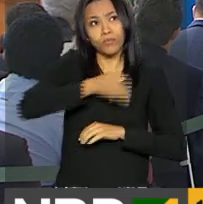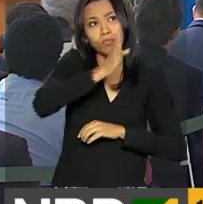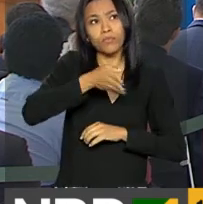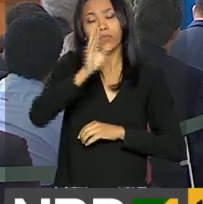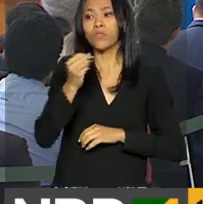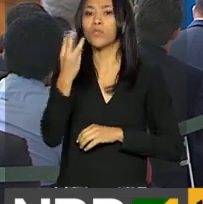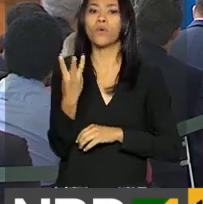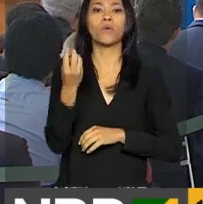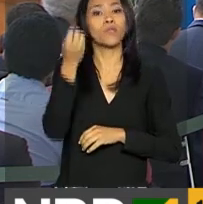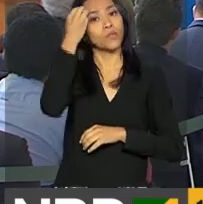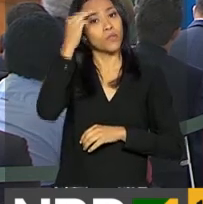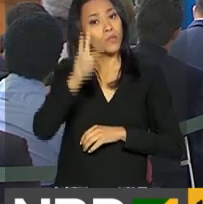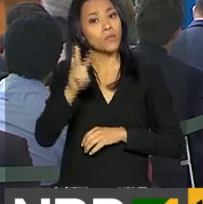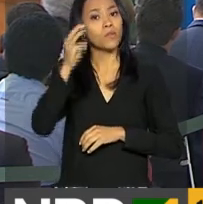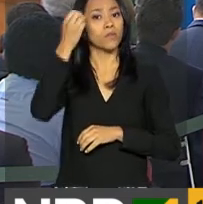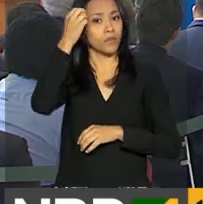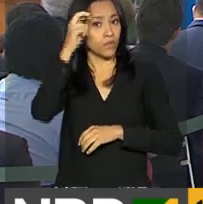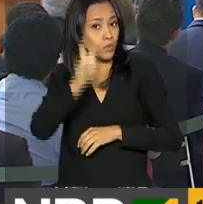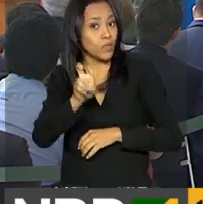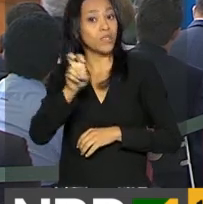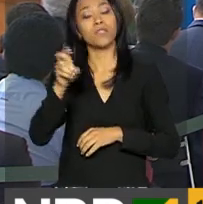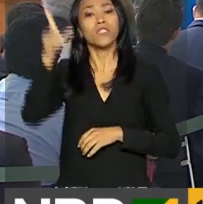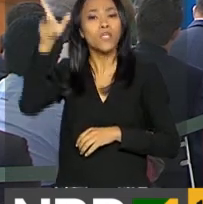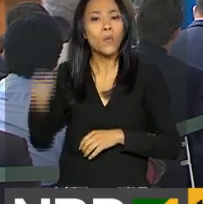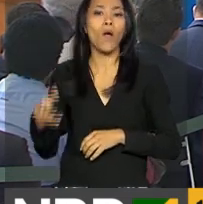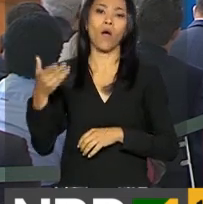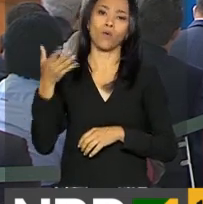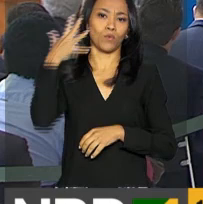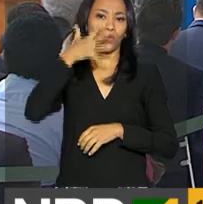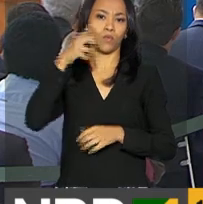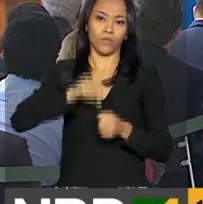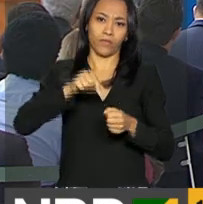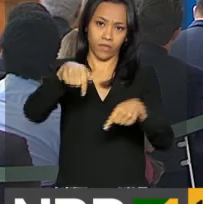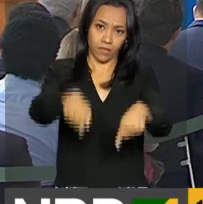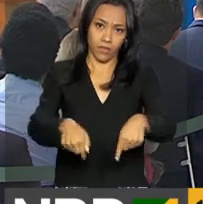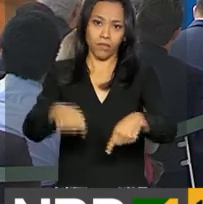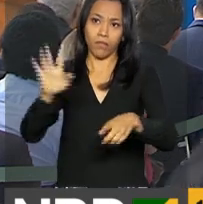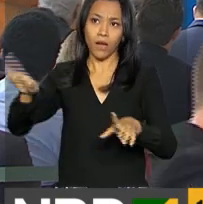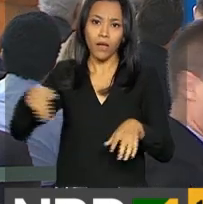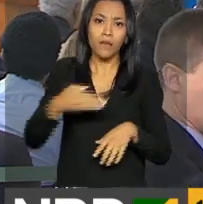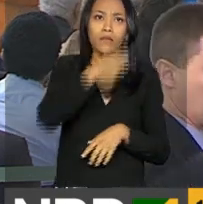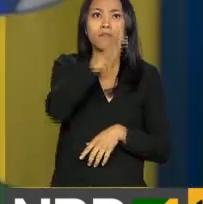2, 3 dias, 5 dias, para fazer esse discurso que fez aqui. E especialmente porque,